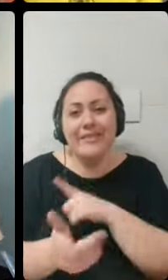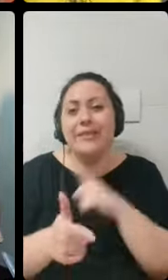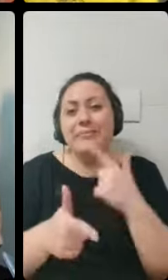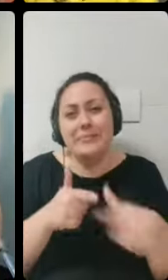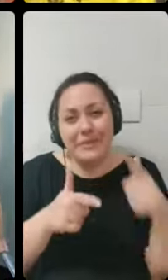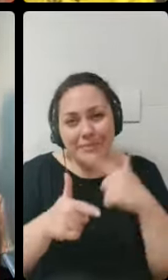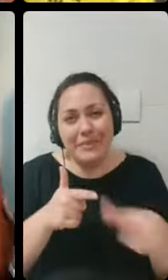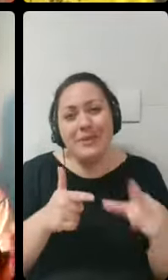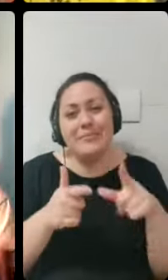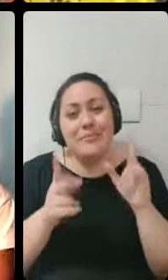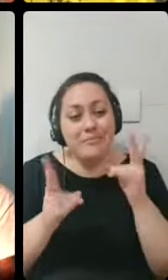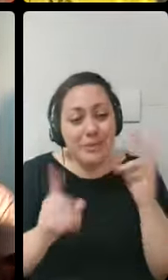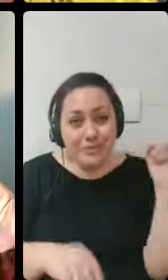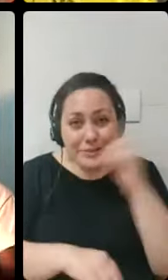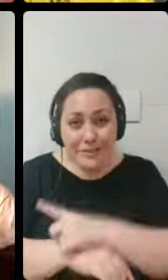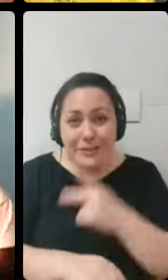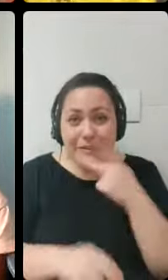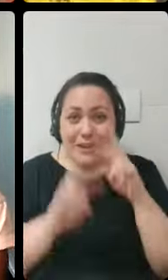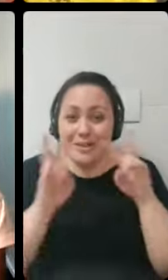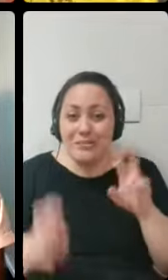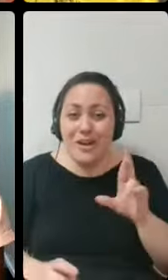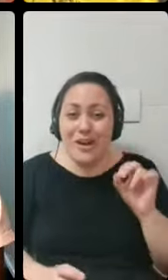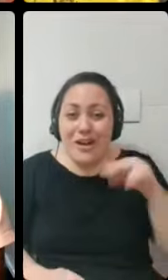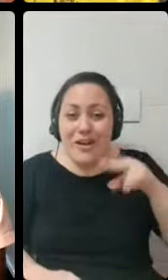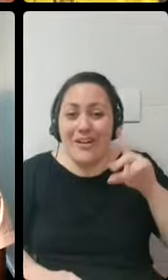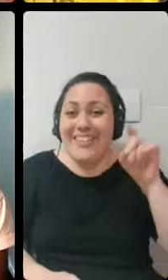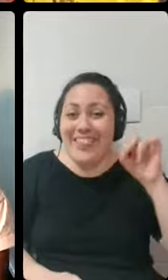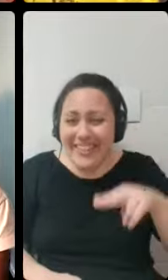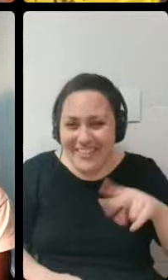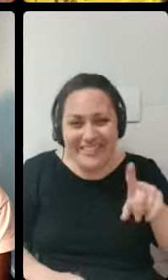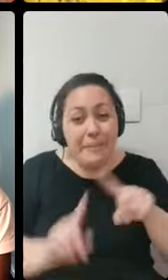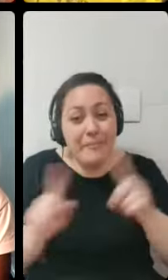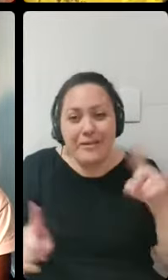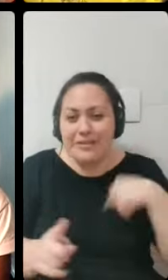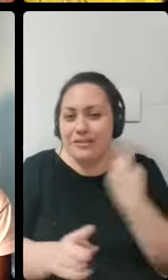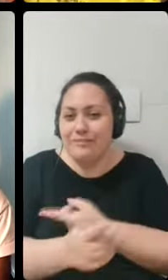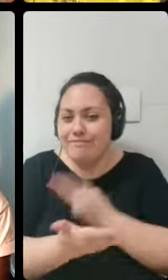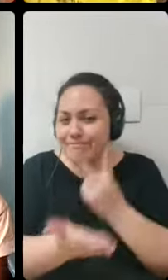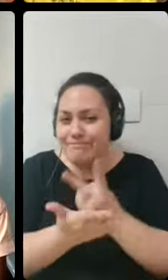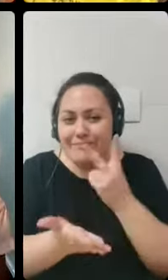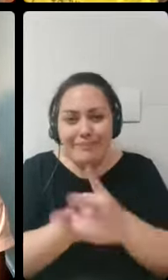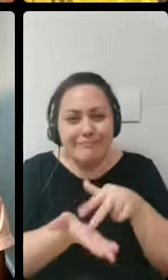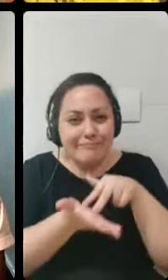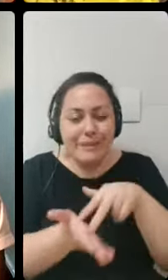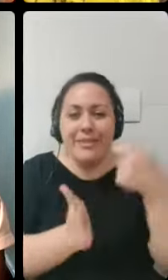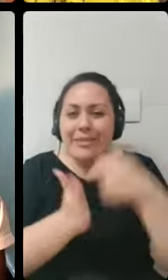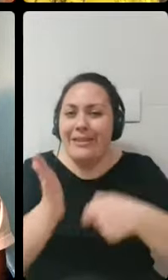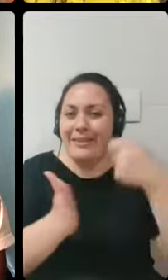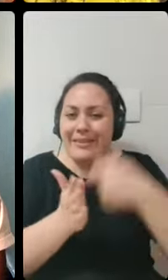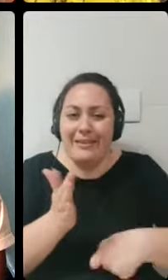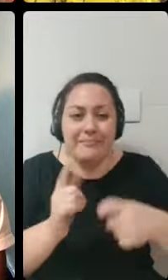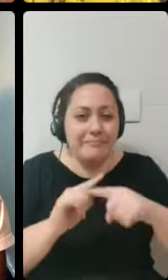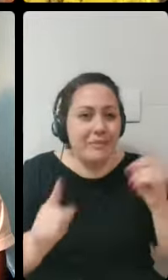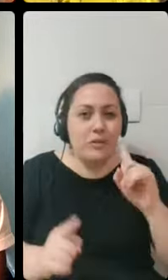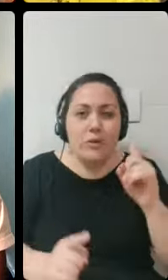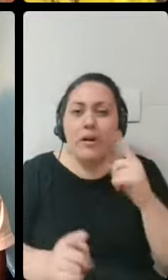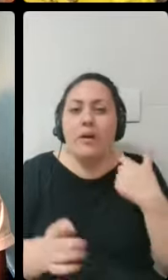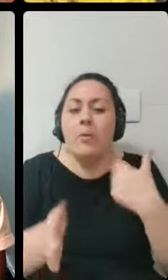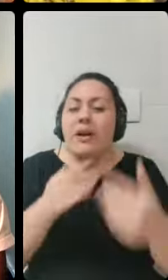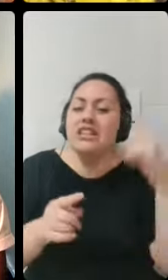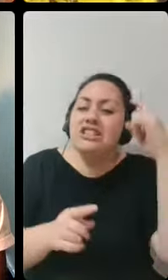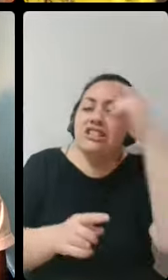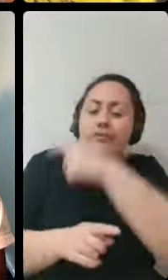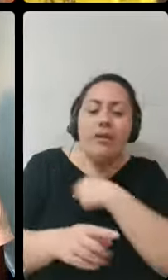que a gente fala do projeto Rondon. Somos persistentes, né? E não é qualquer dificuldade que não iria